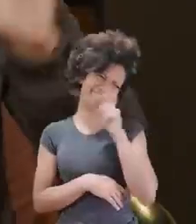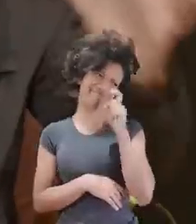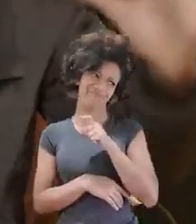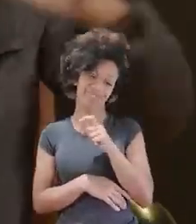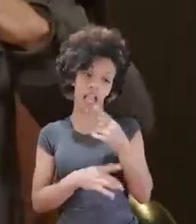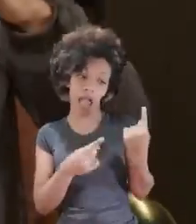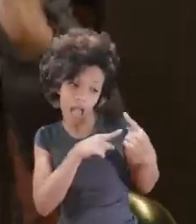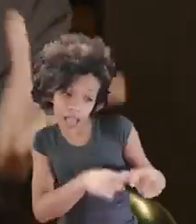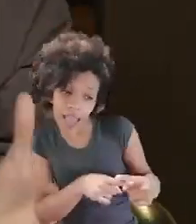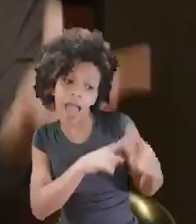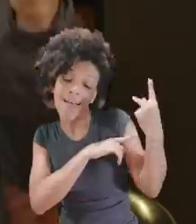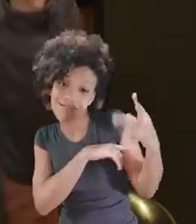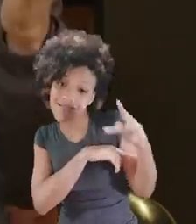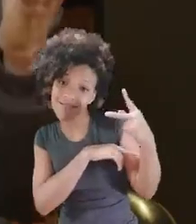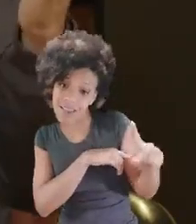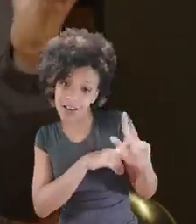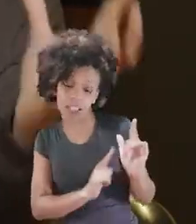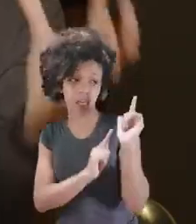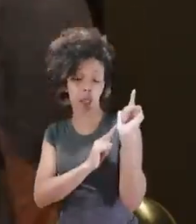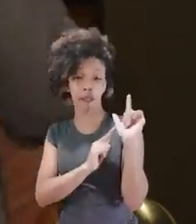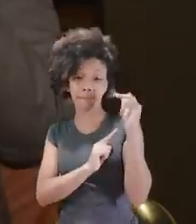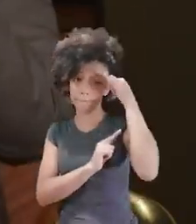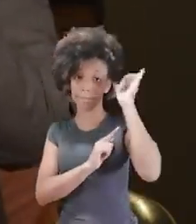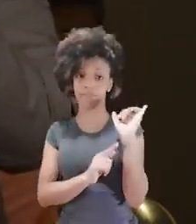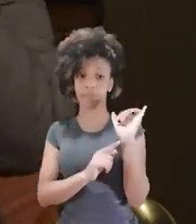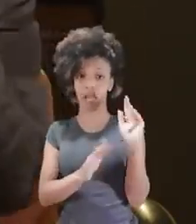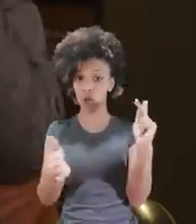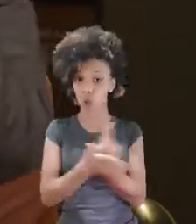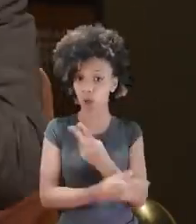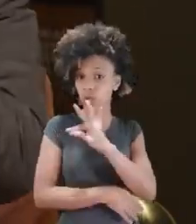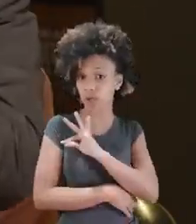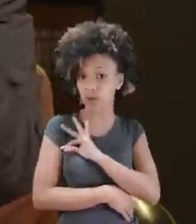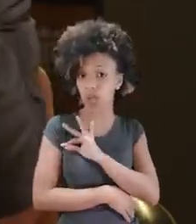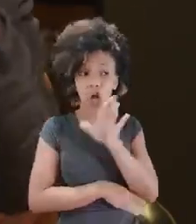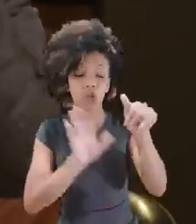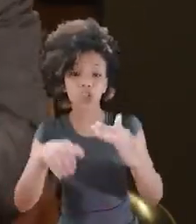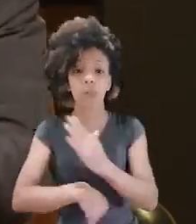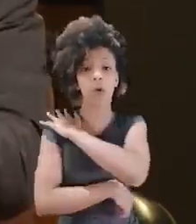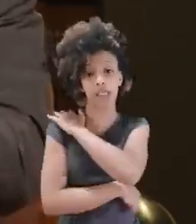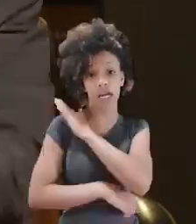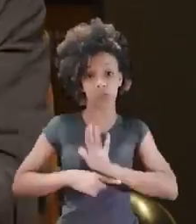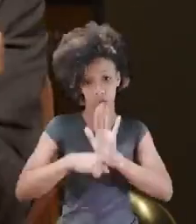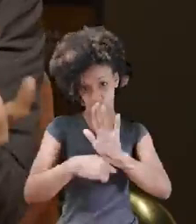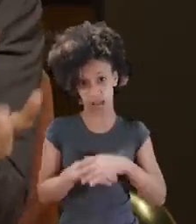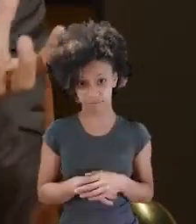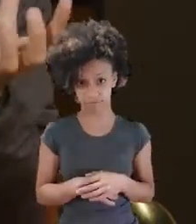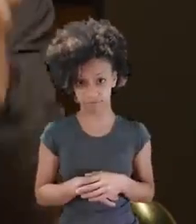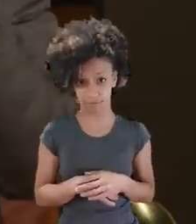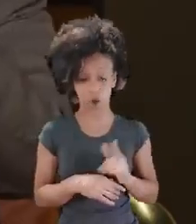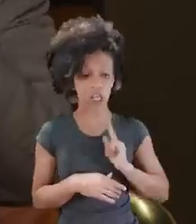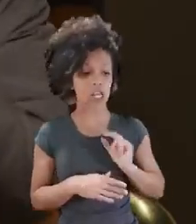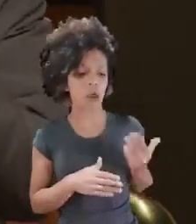ela ganha a guerra deles fez com que esse Armazém para se combater e é o erro da polícia foi não ter chamado exército a